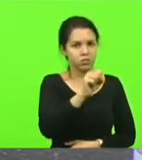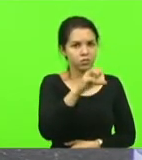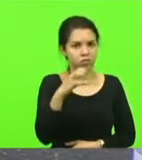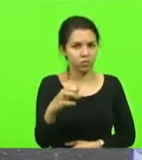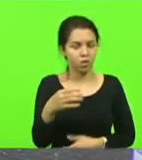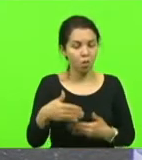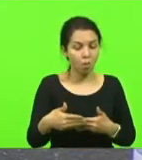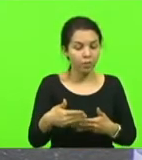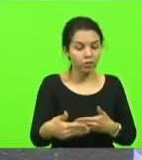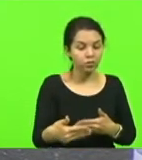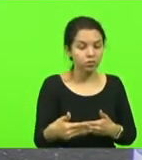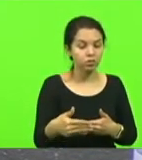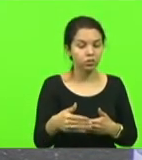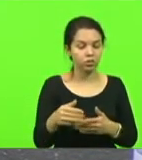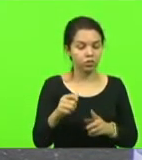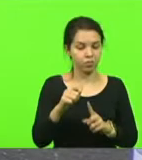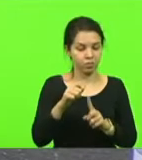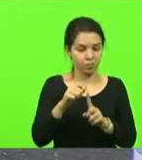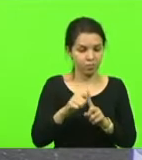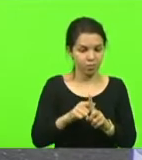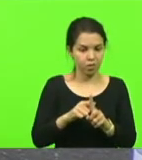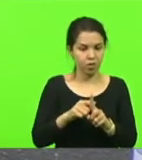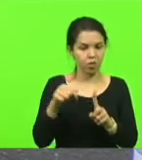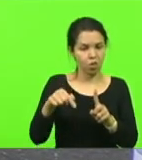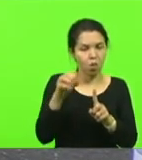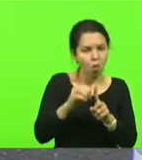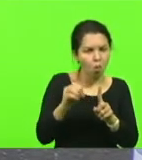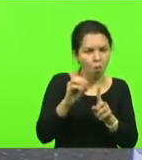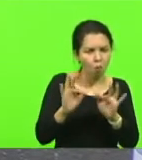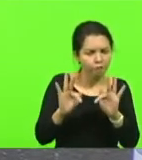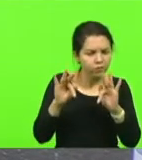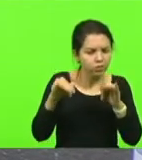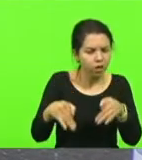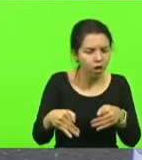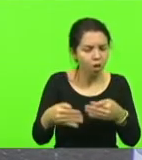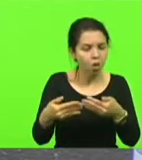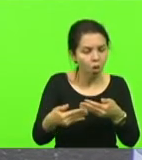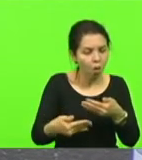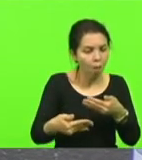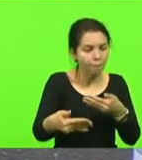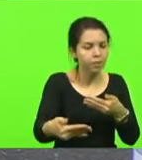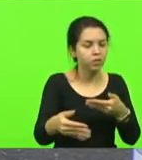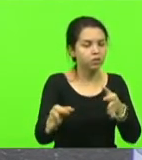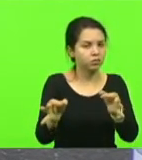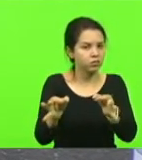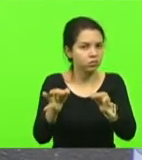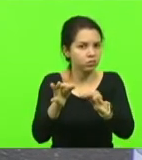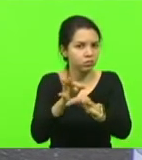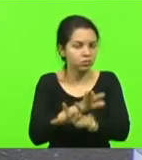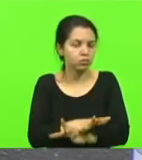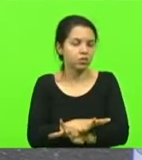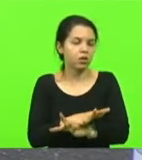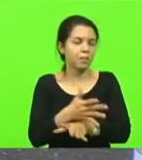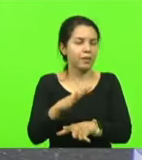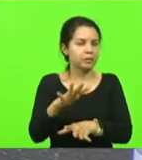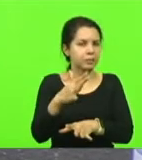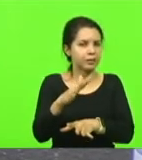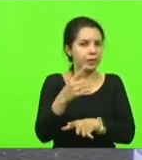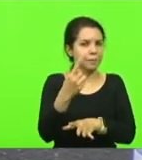final do mês, deste mês de outubro, e concluindo na